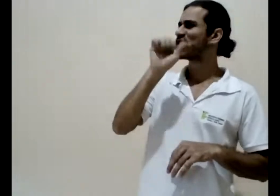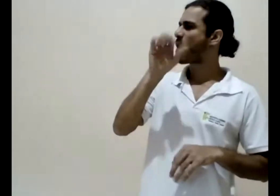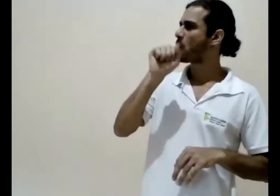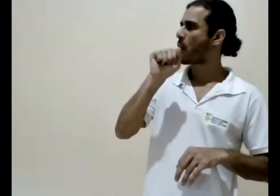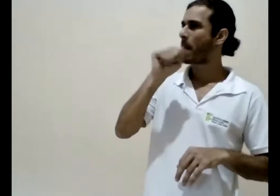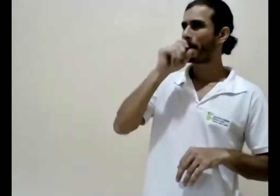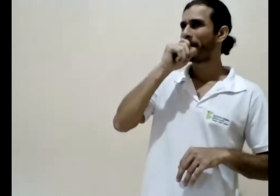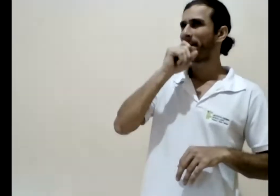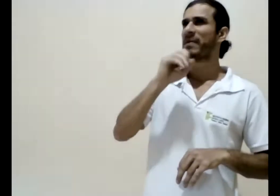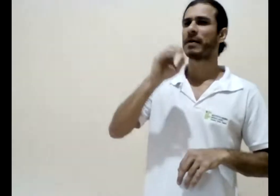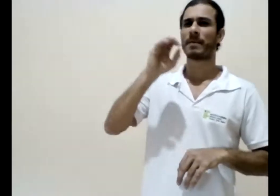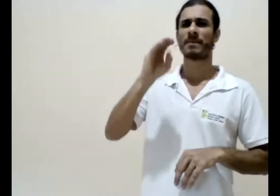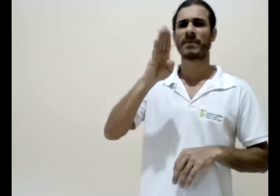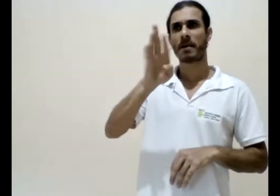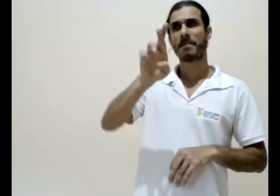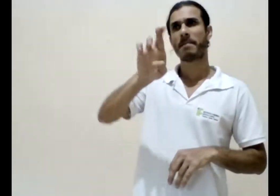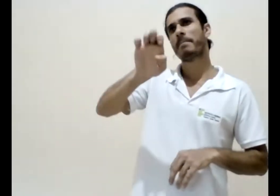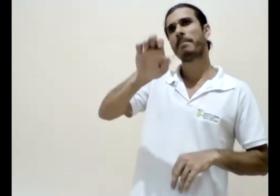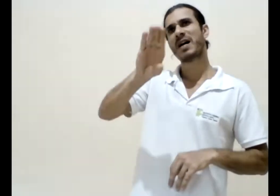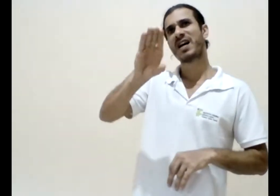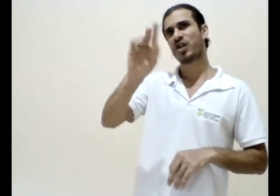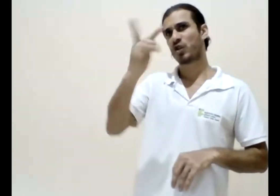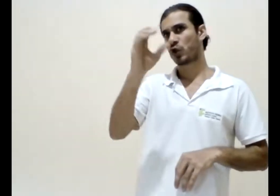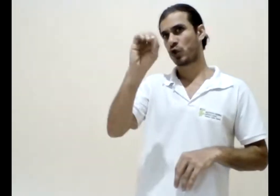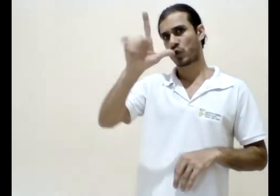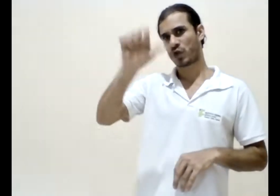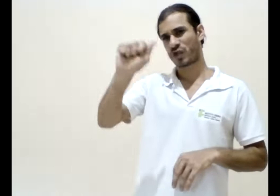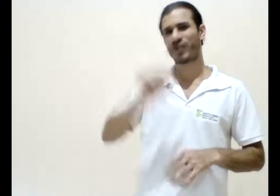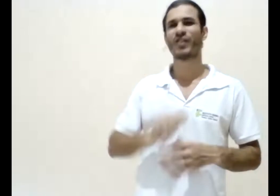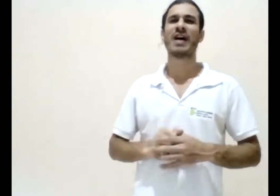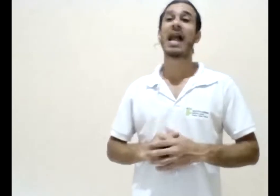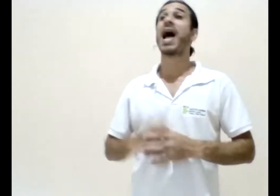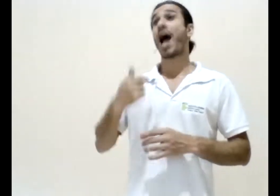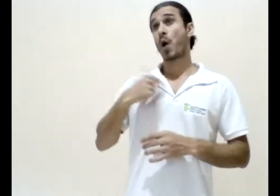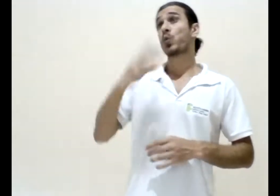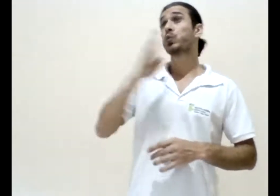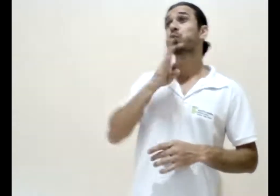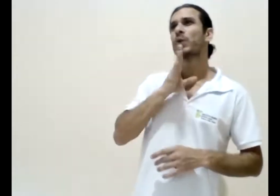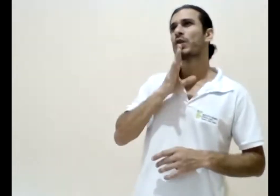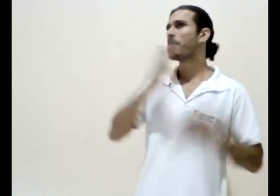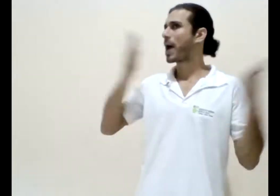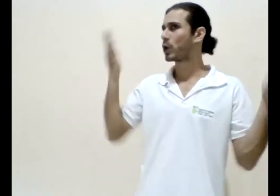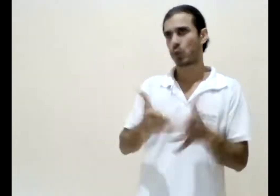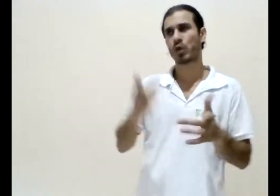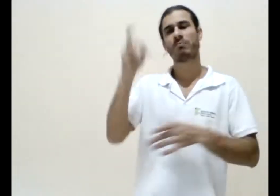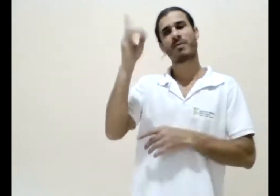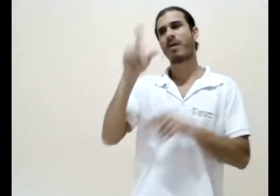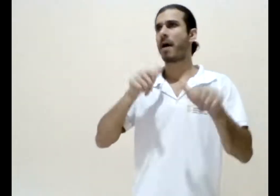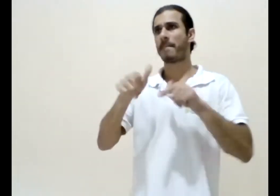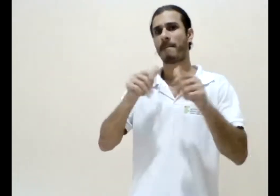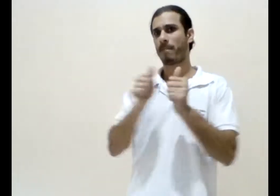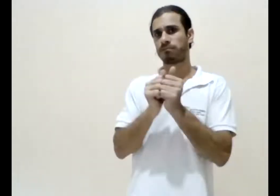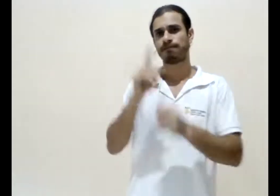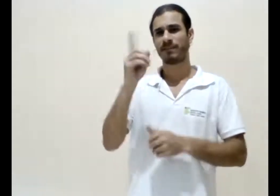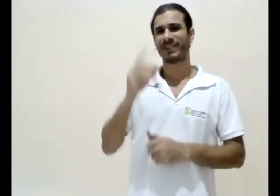já trabalhou comigo aqui no Emílio Oscar, mas ele está em Domingos Martins, o Teófilo Paulino. Ah, tá. Acho que ele era da escola. Mas eu conheço, escola, meu amigo. Né?